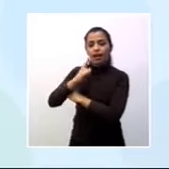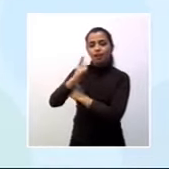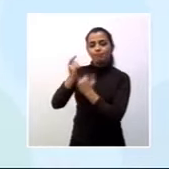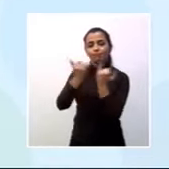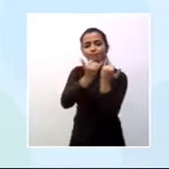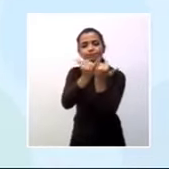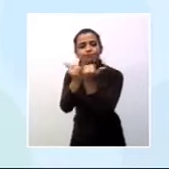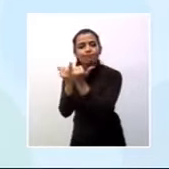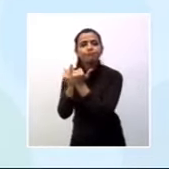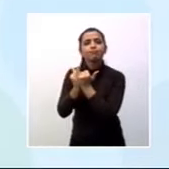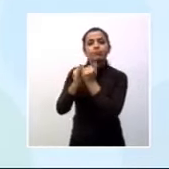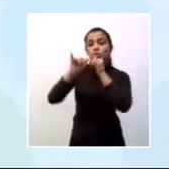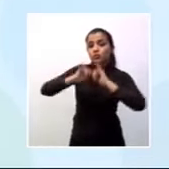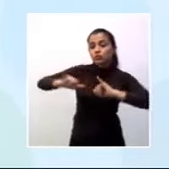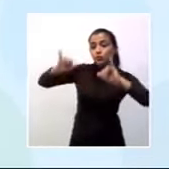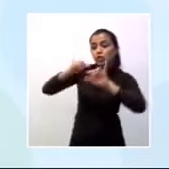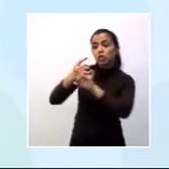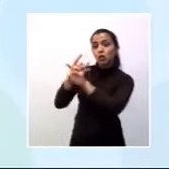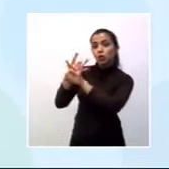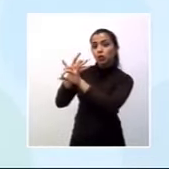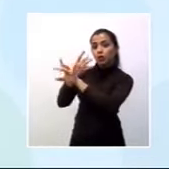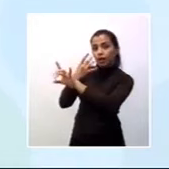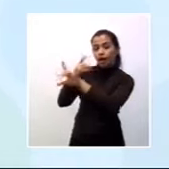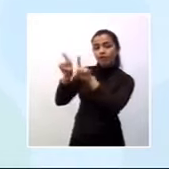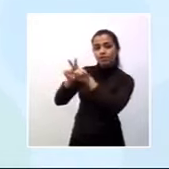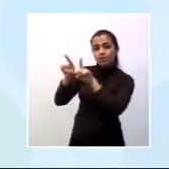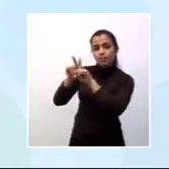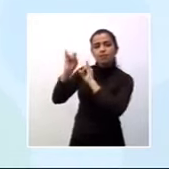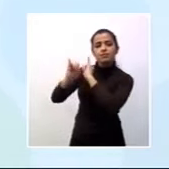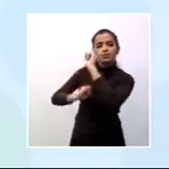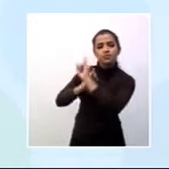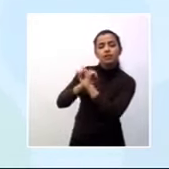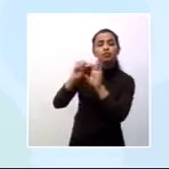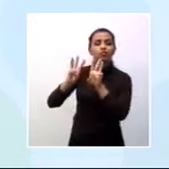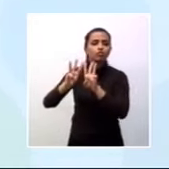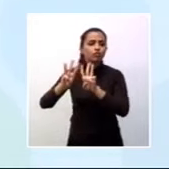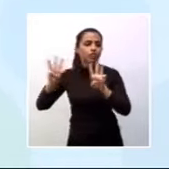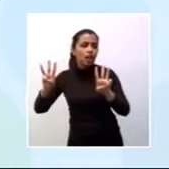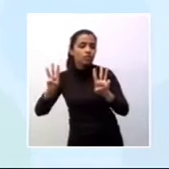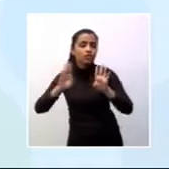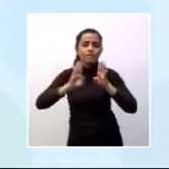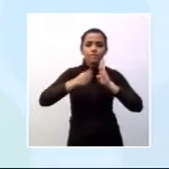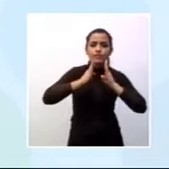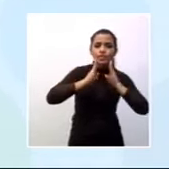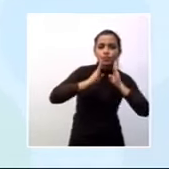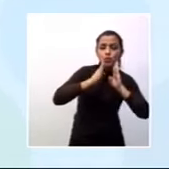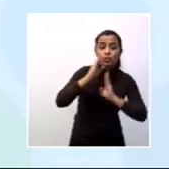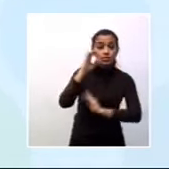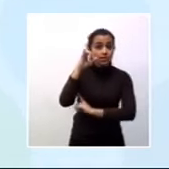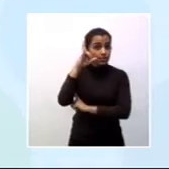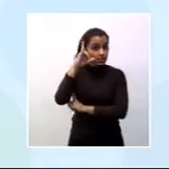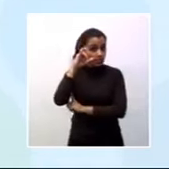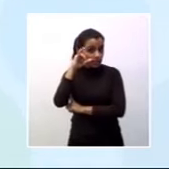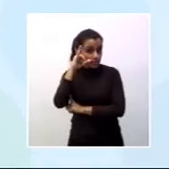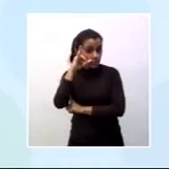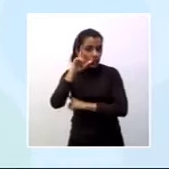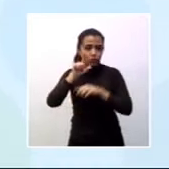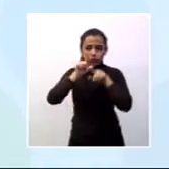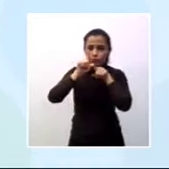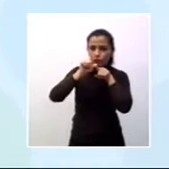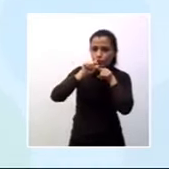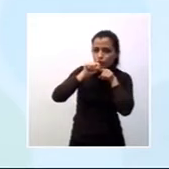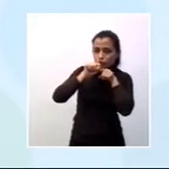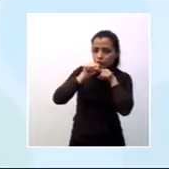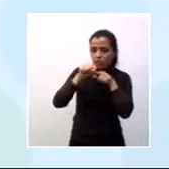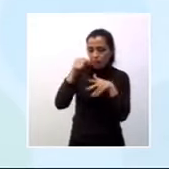celular e online essa online tem não como sites como o facebook instagram twitter e assim vai